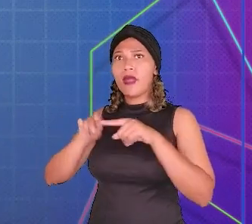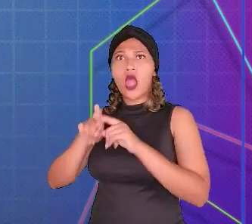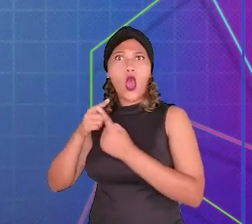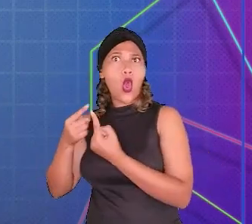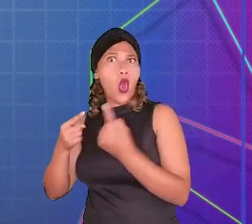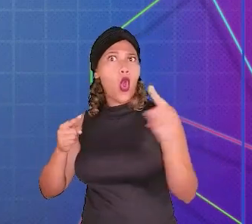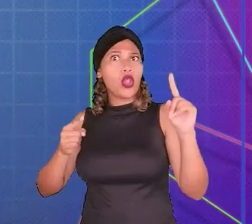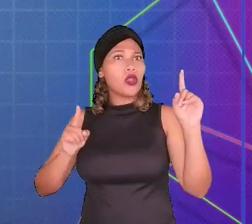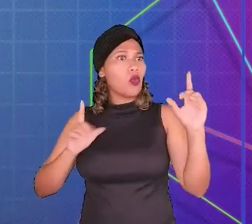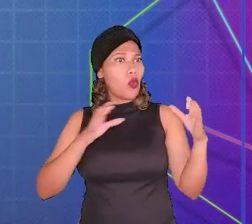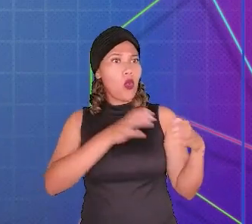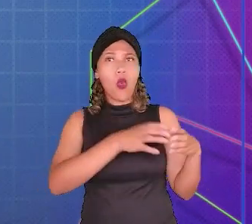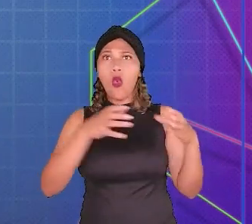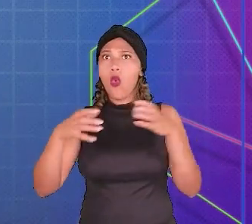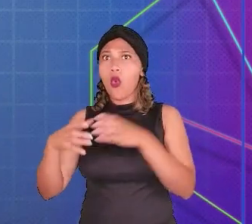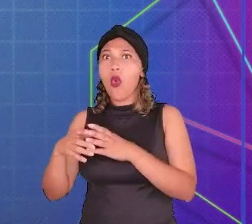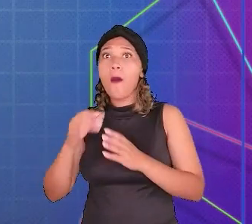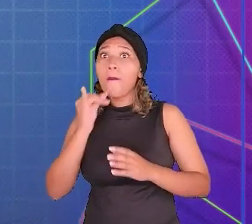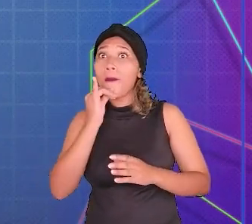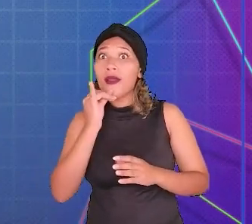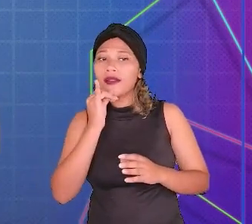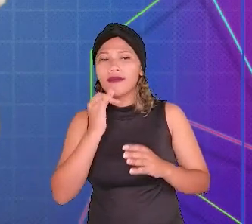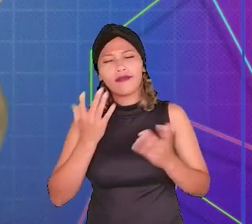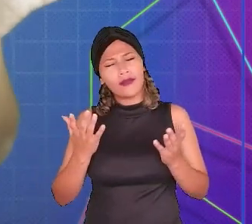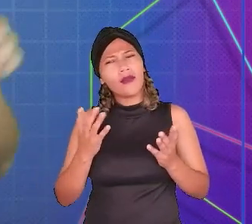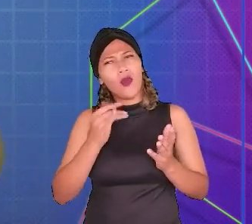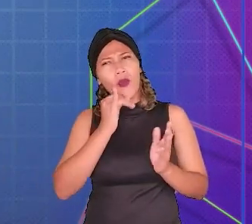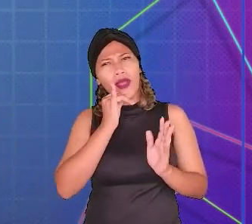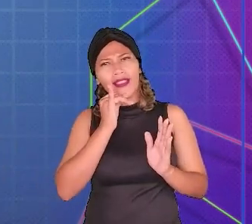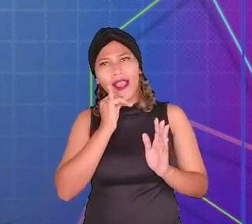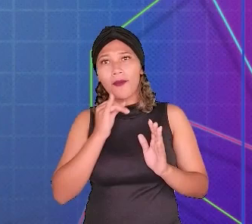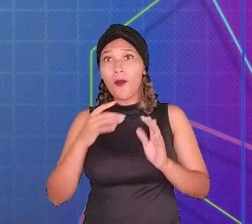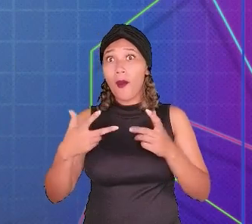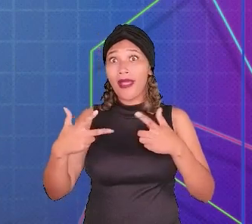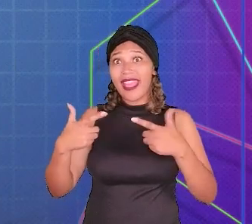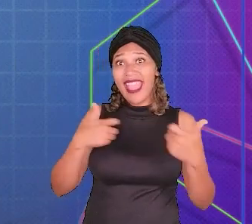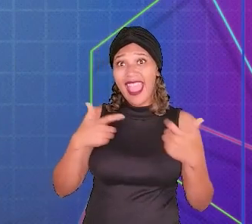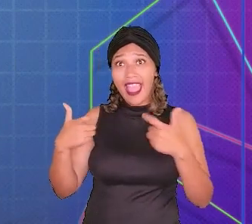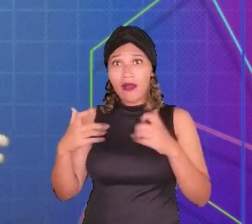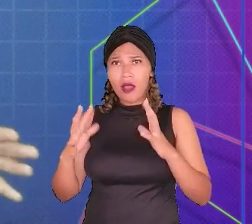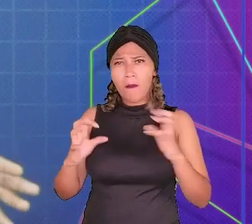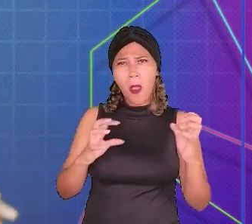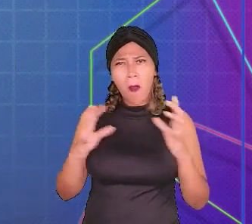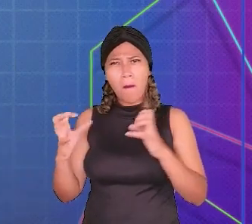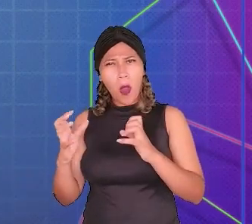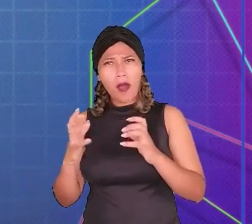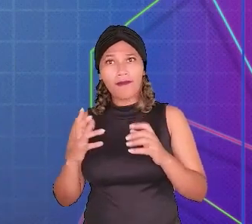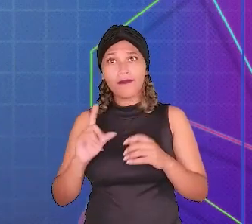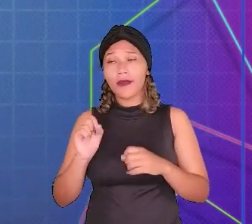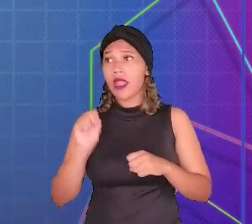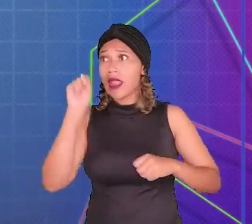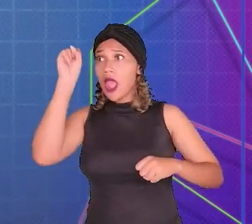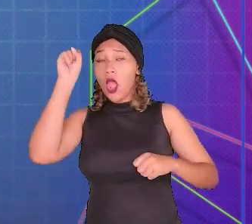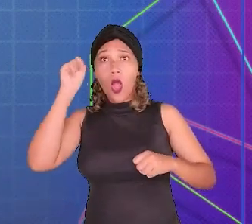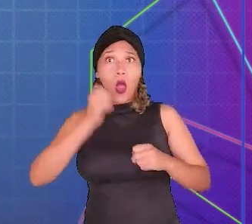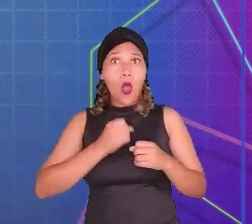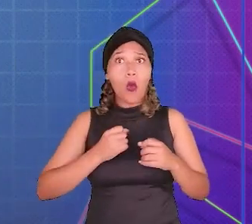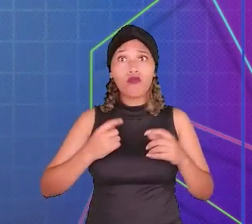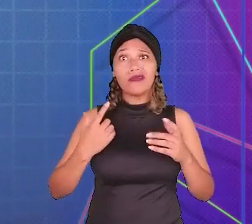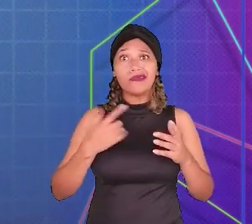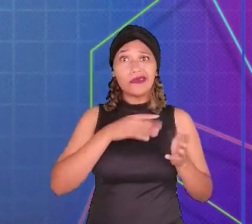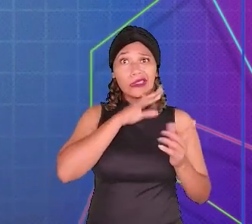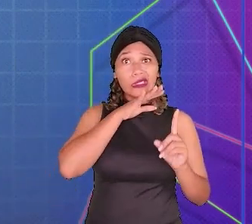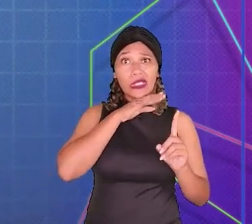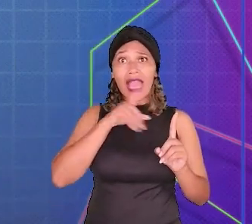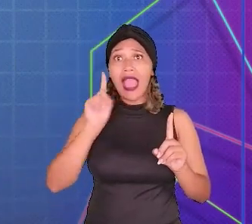personagem é inimigo de outra nação. Por exemplo, um exemplo amplo. Em jogos de guerra, o que muitas vezes delimita o inimigo e o herói são os